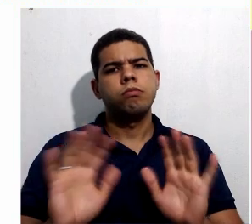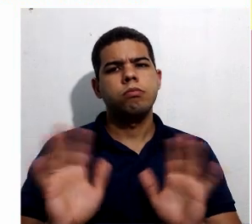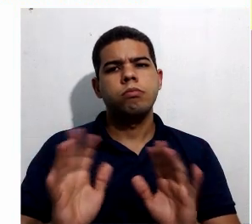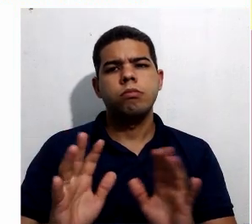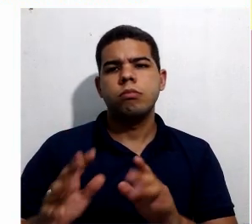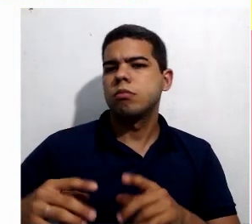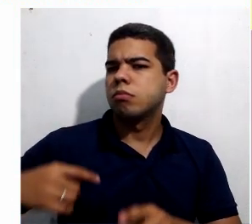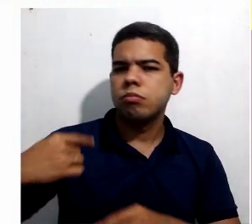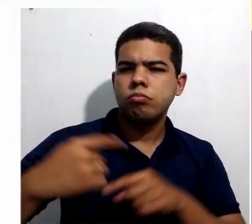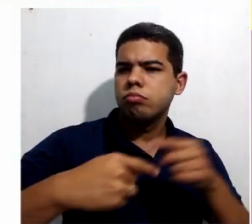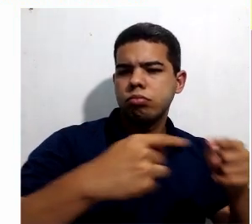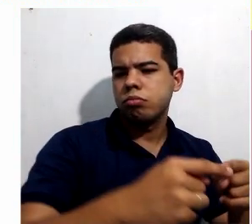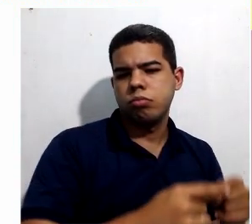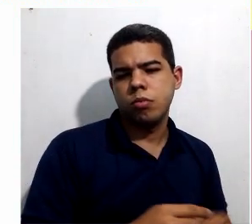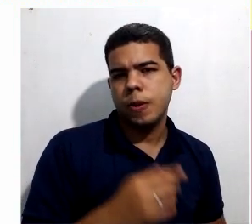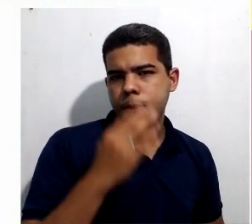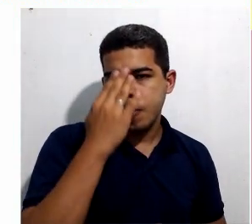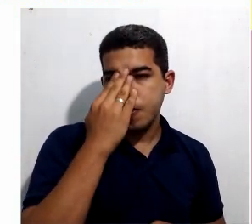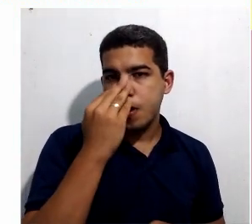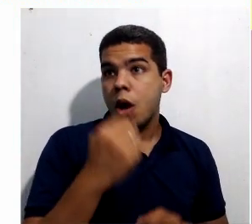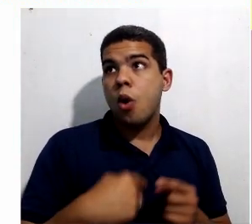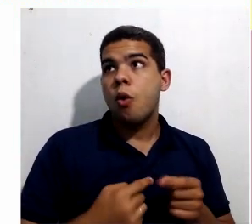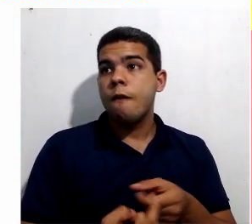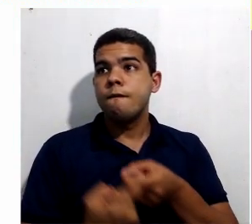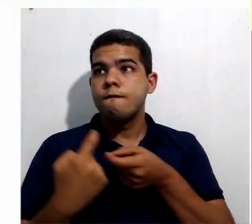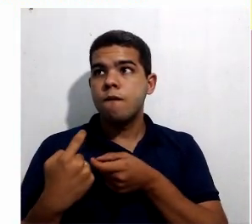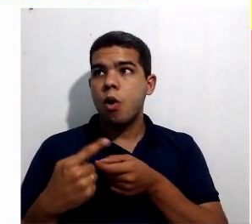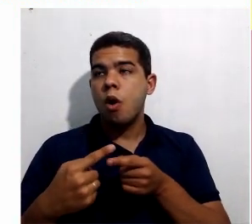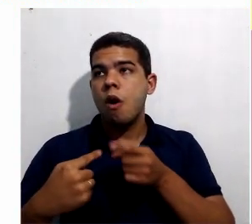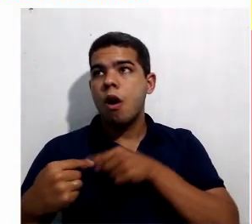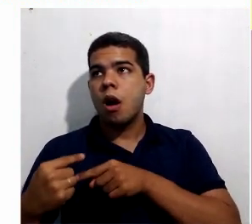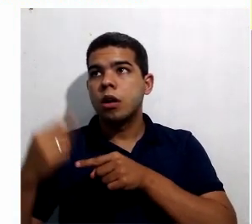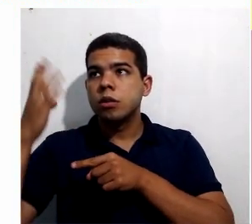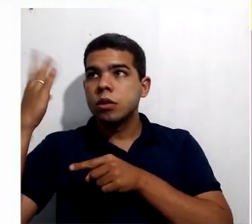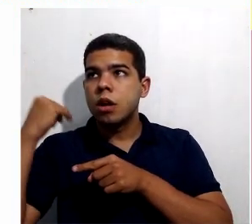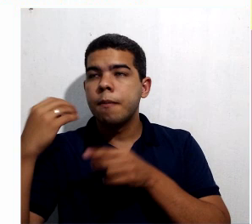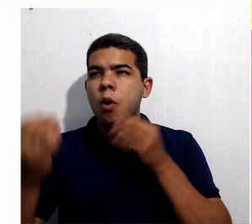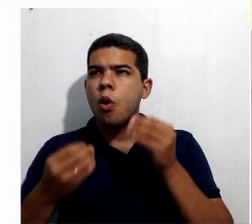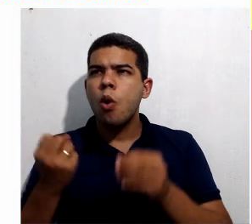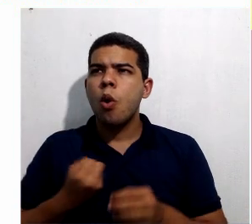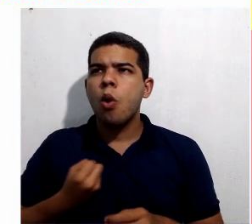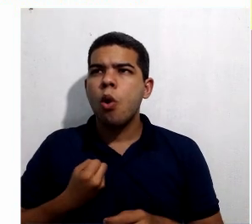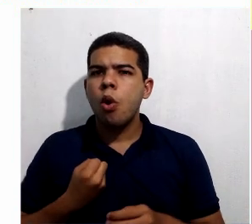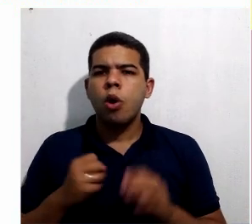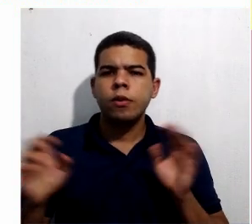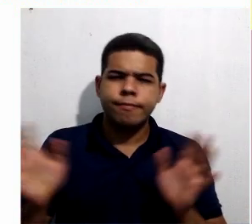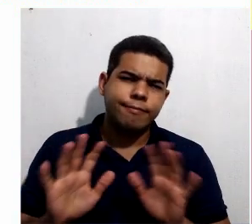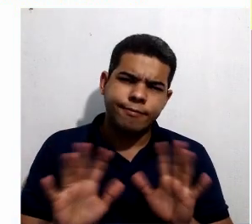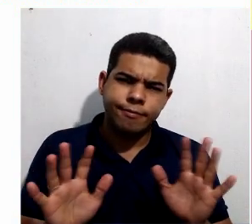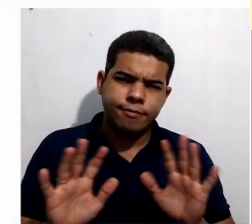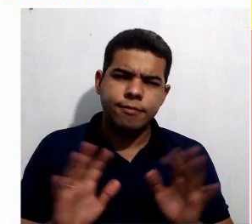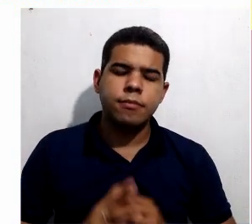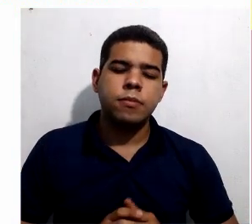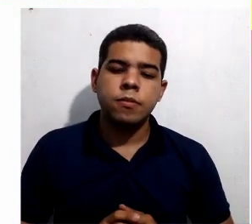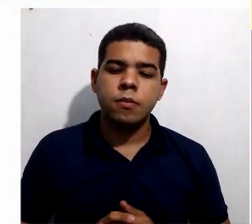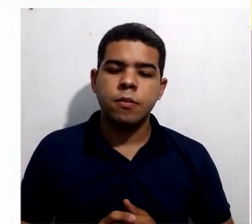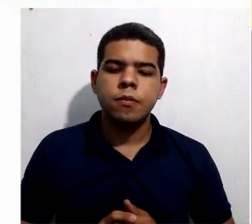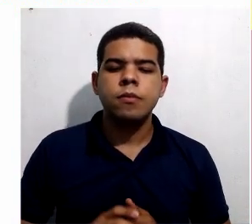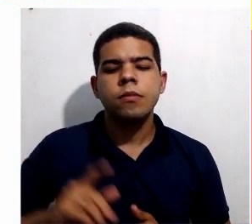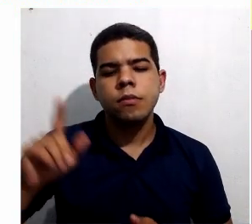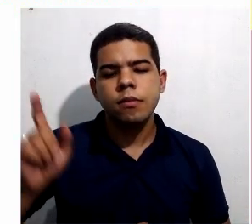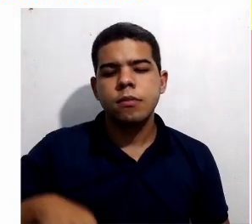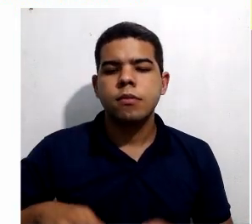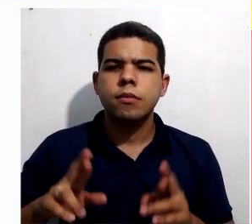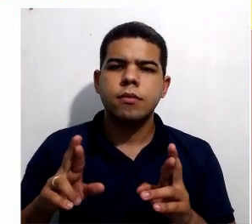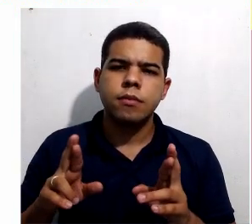sequência. Não é necessário saber o termo anterior para poder afirmar o próximo termo. Então aqui você já consegue ver